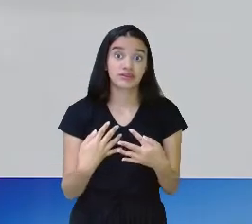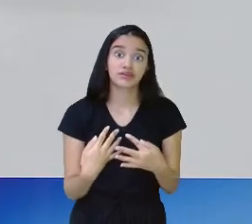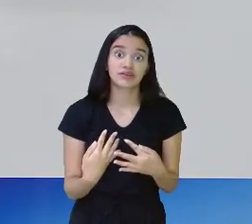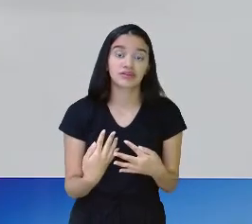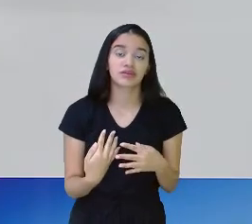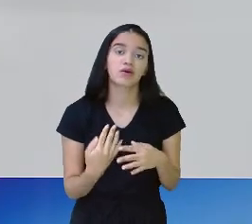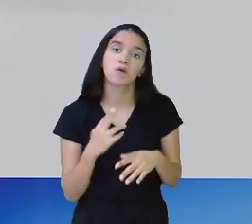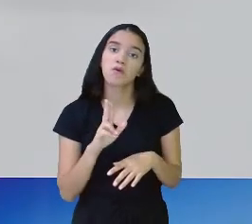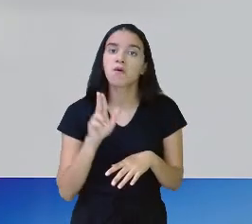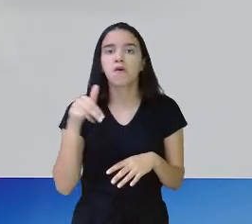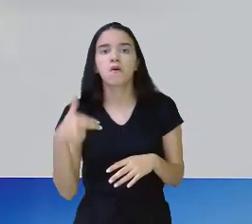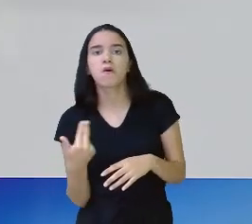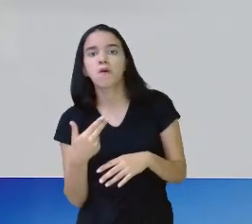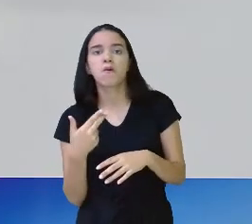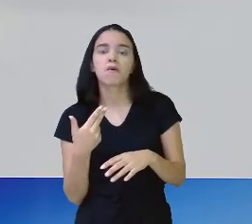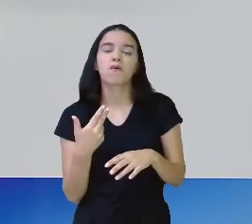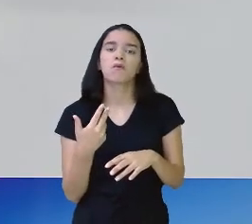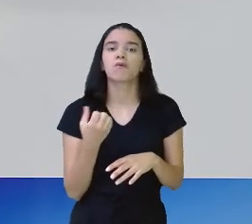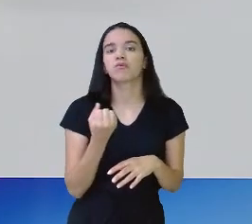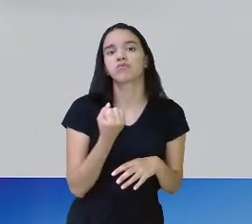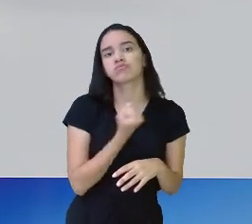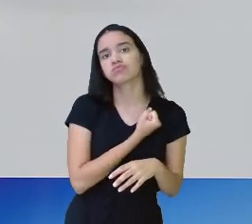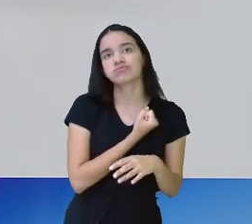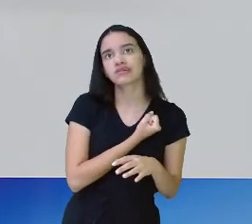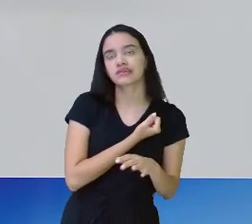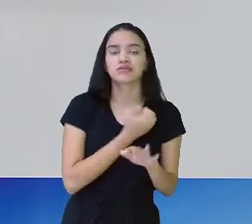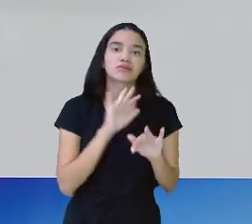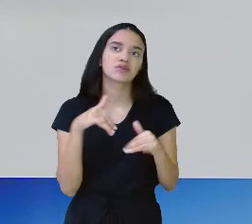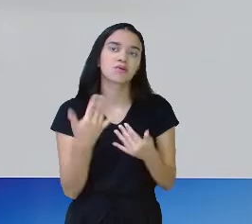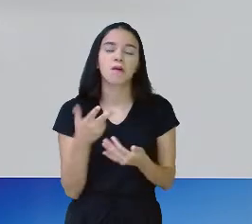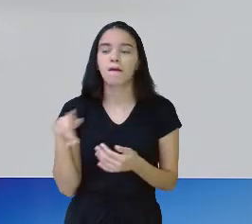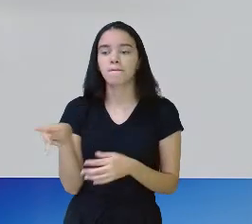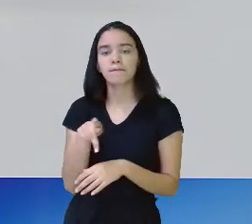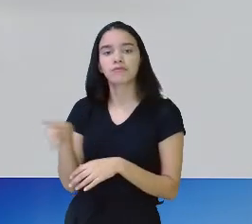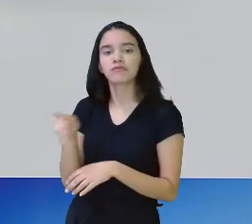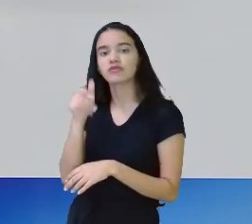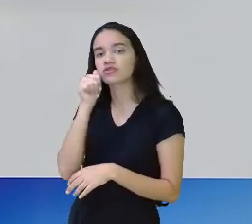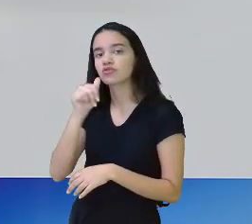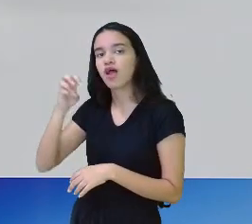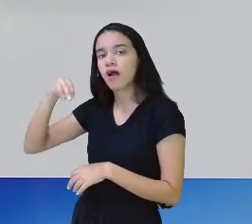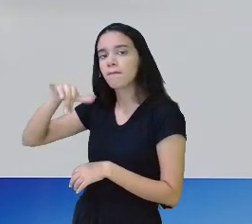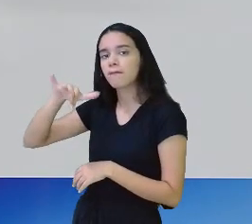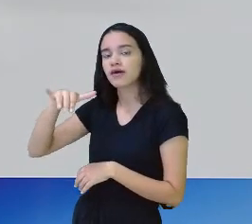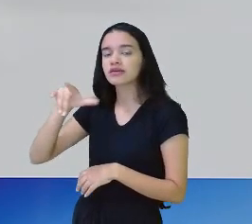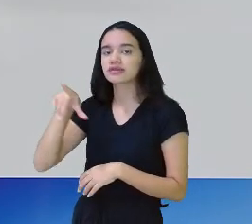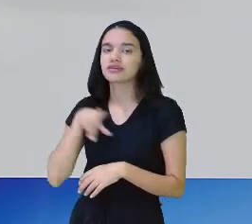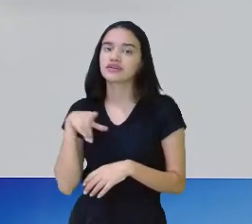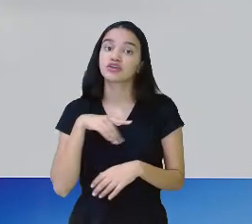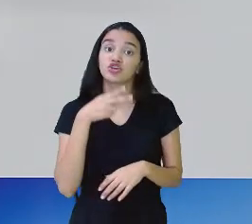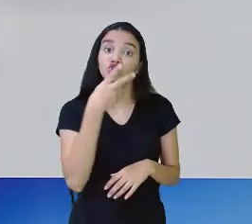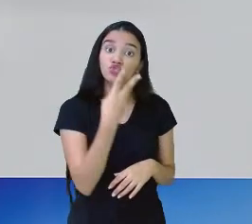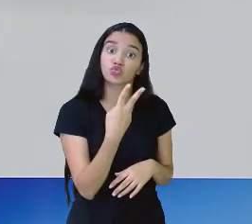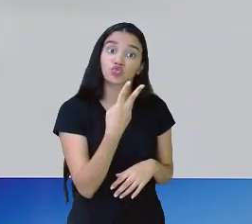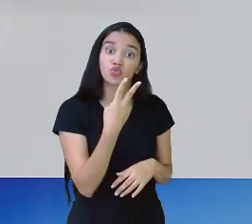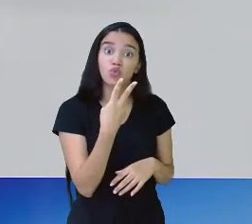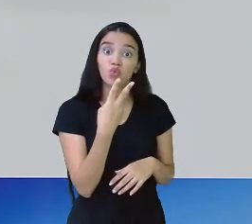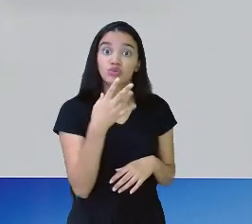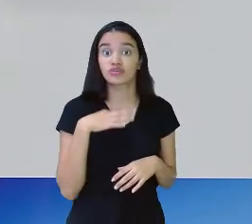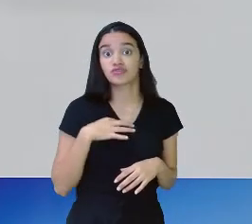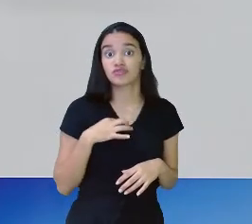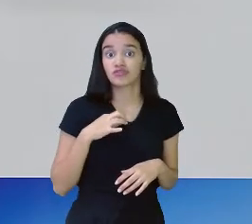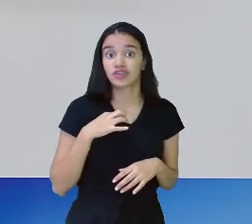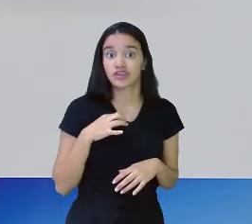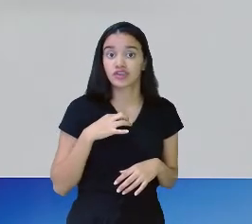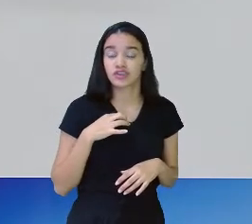dizer, ou para enumerar. Por exemplo, a professora Márcia tem 2 vestidos. Aí, 2 pontos, um